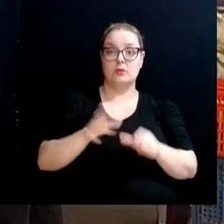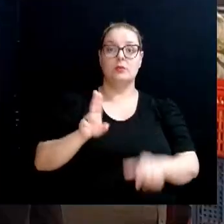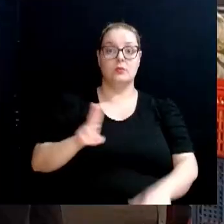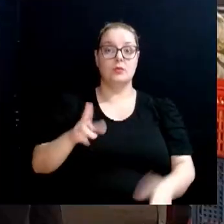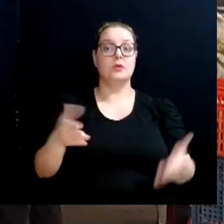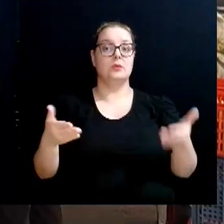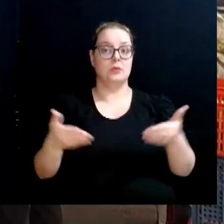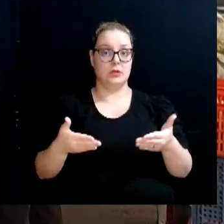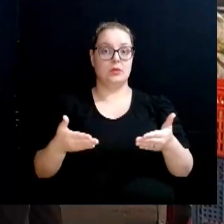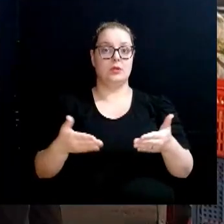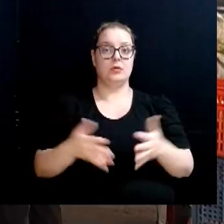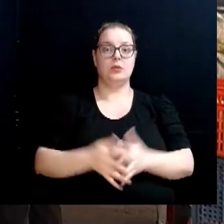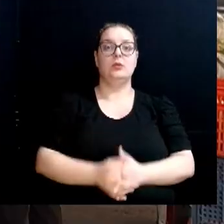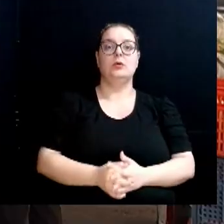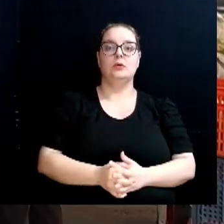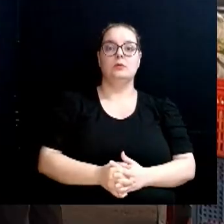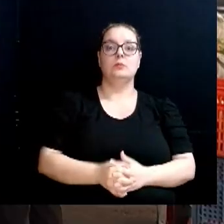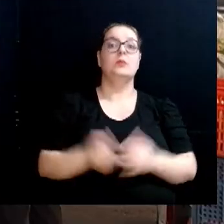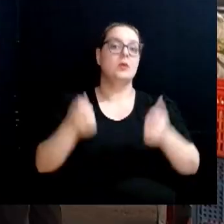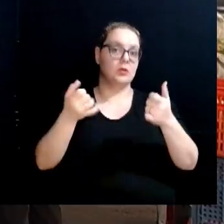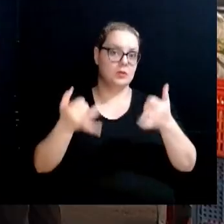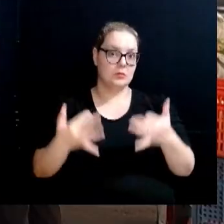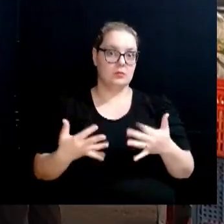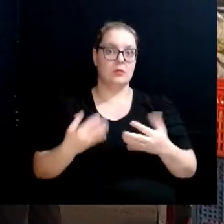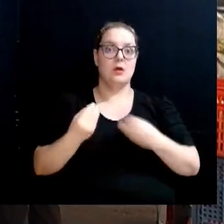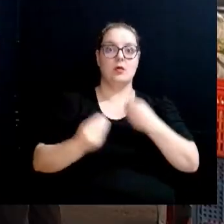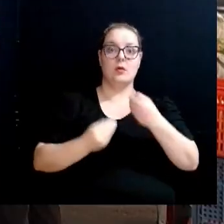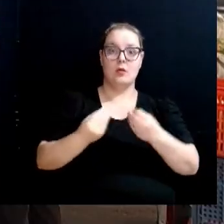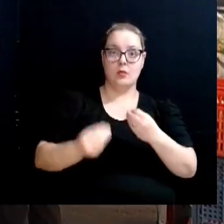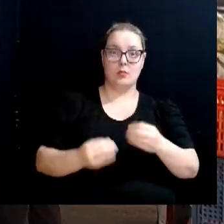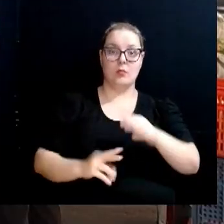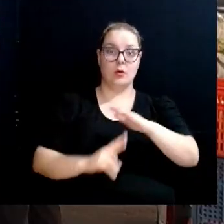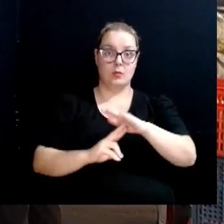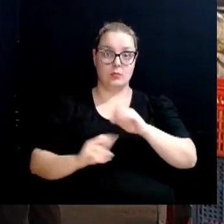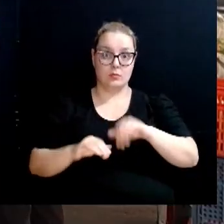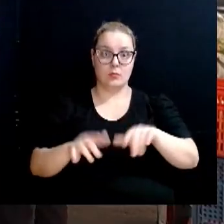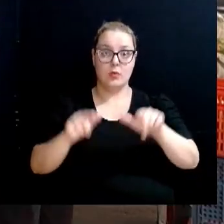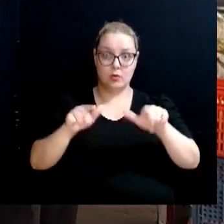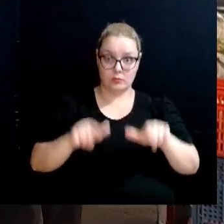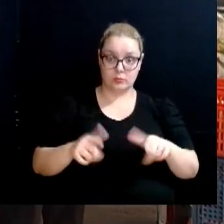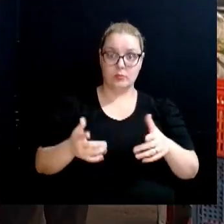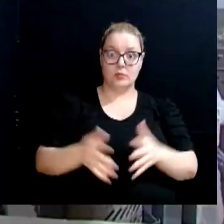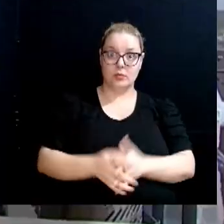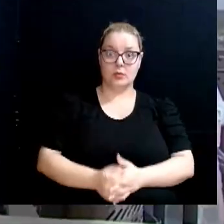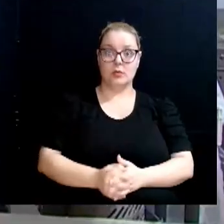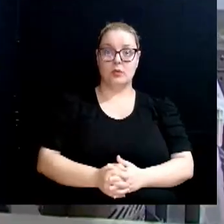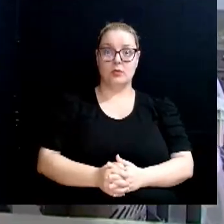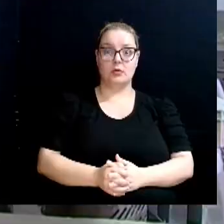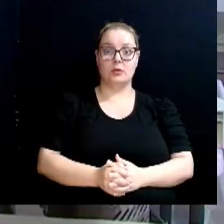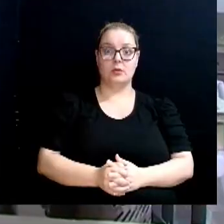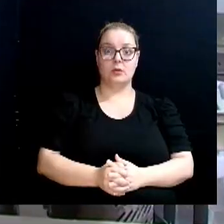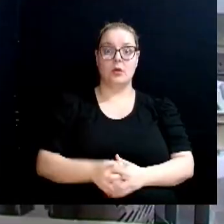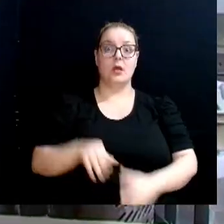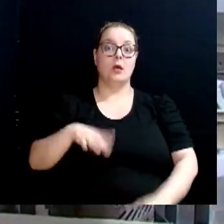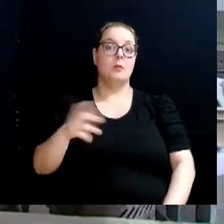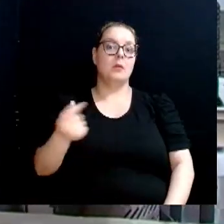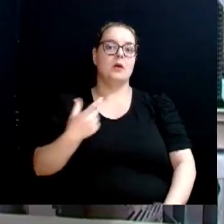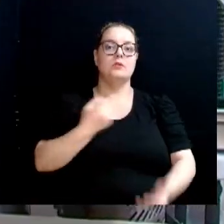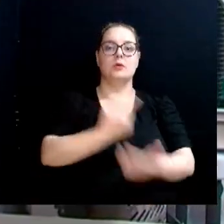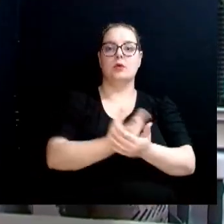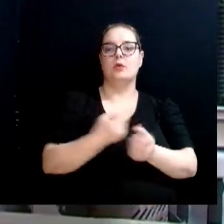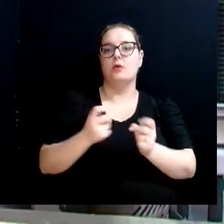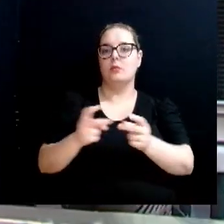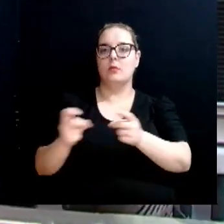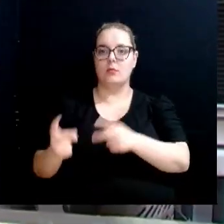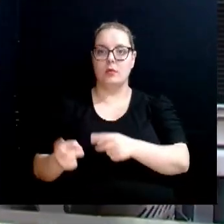para explicar mesmo como a feira é um ambiente que é mais do que compra e venda, né? Então as pessoas vão para